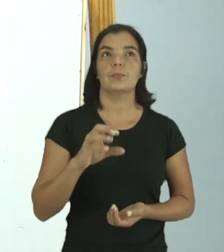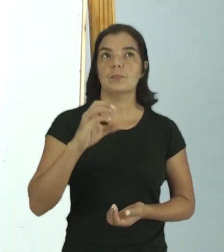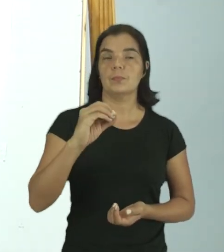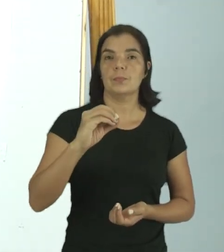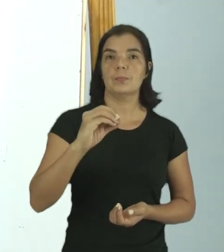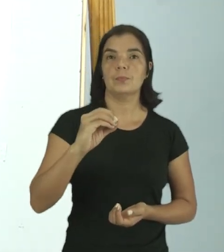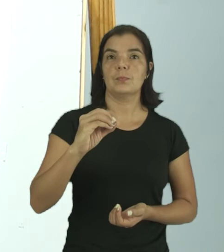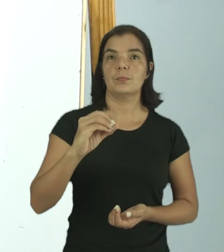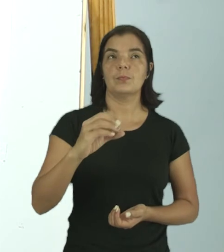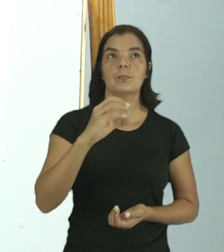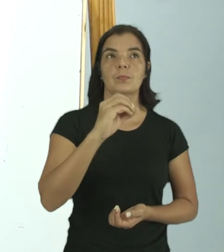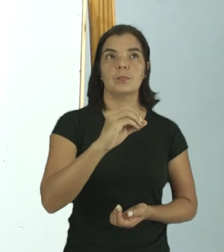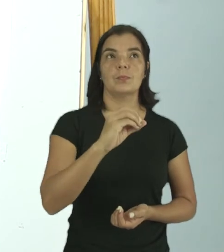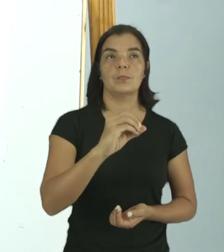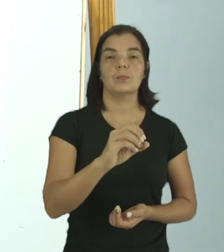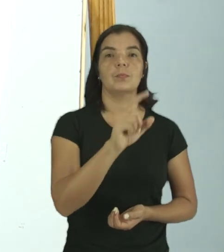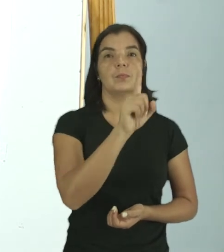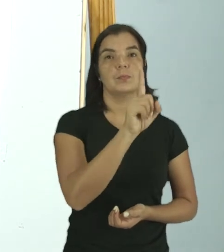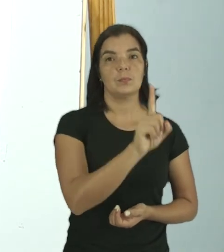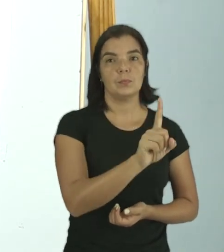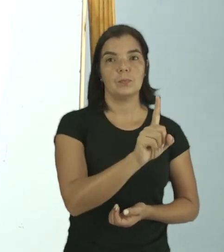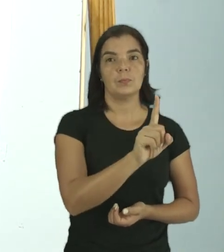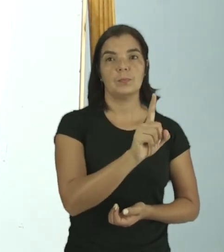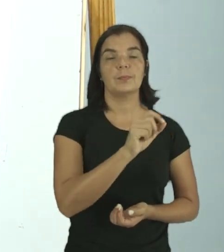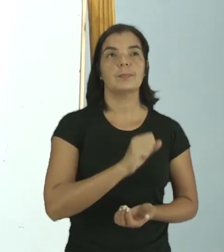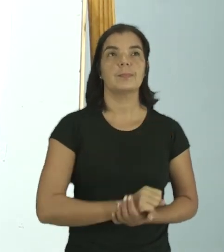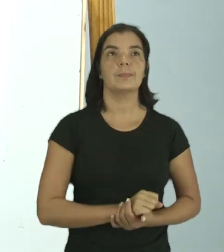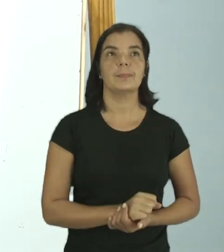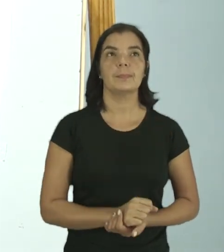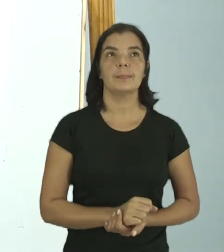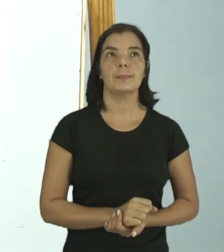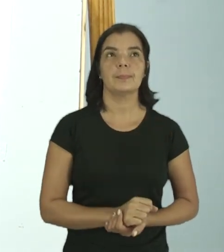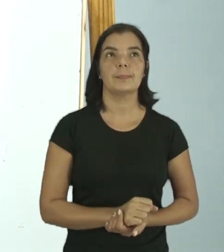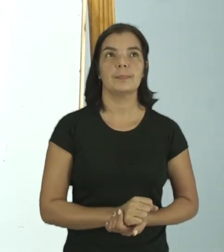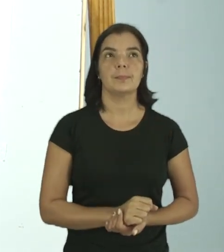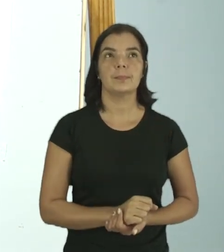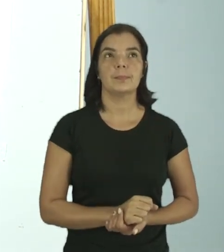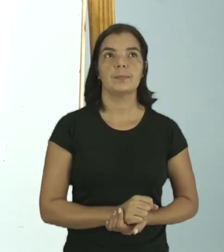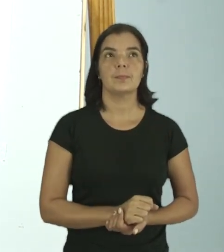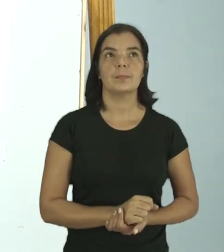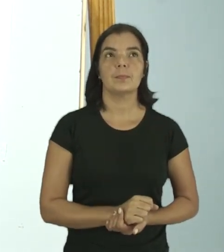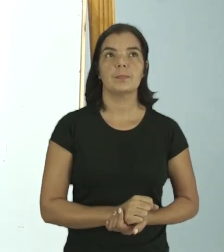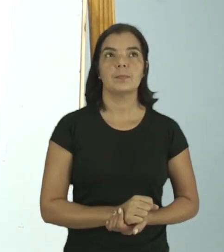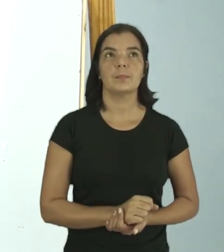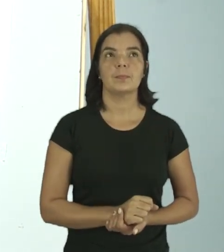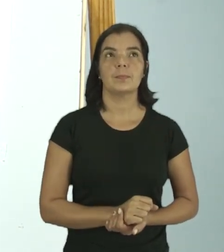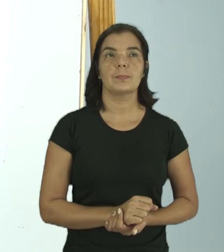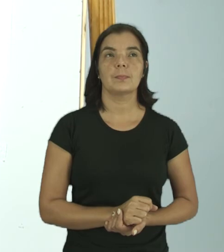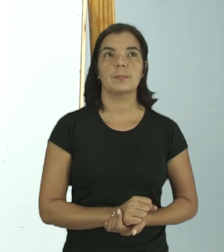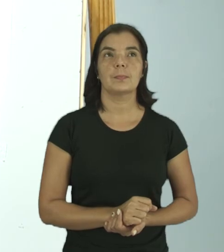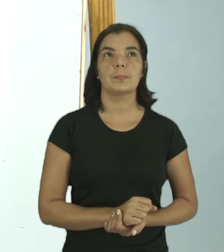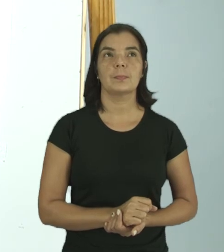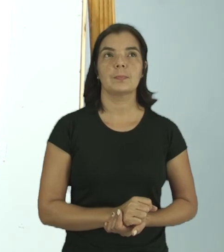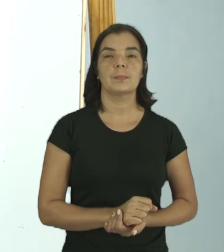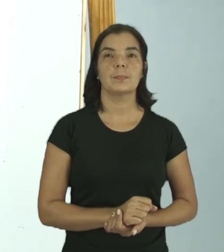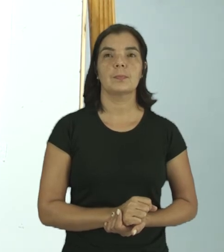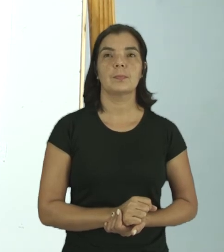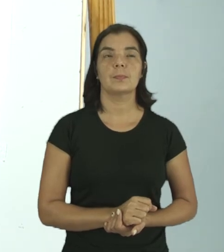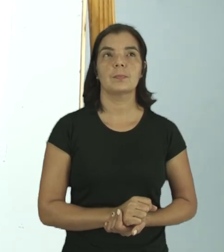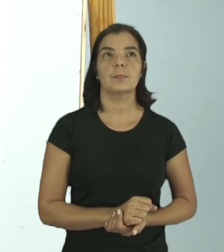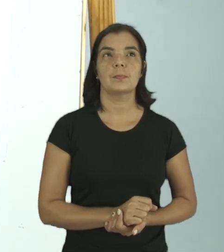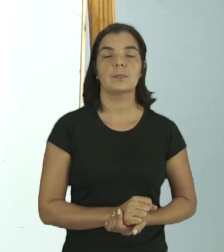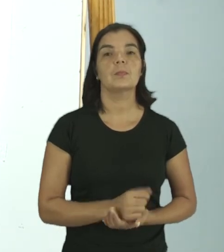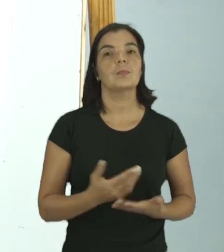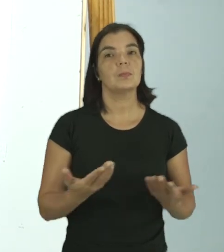tem 10 10 000 mas eu tenho uma unidade de milhar eu quero saber